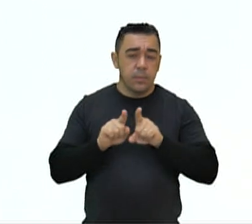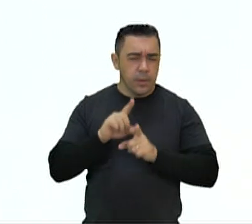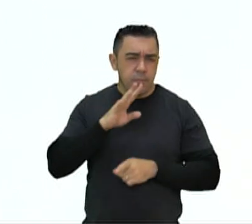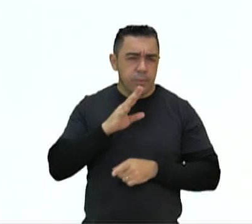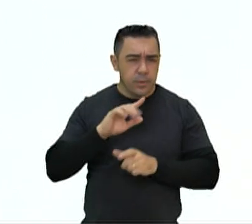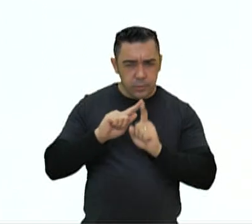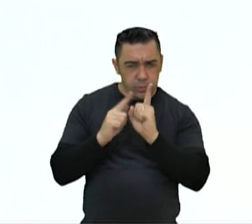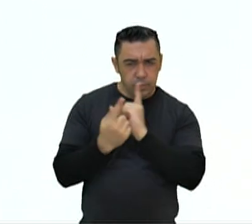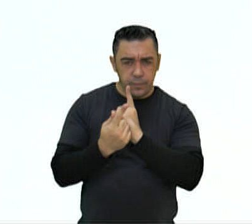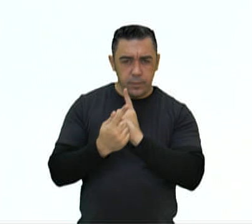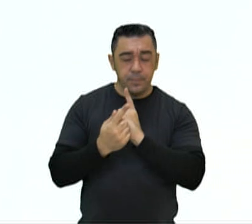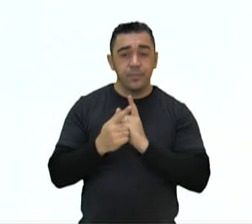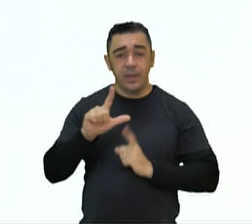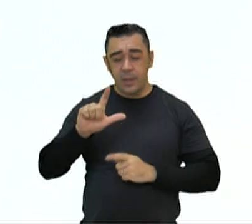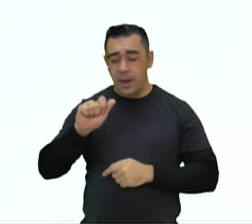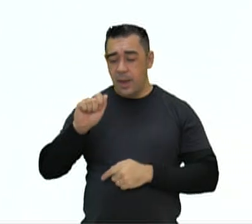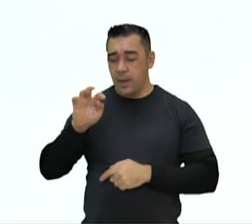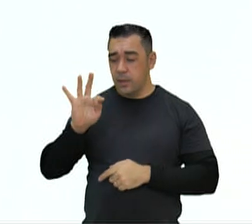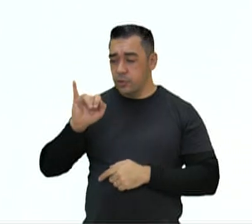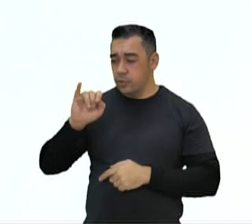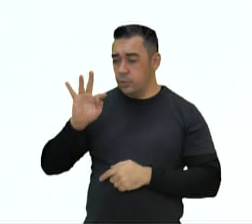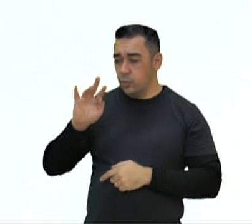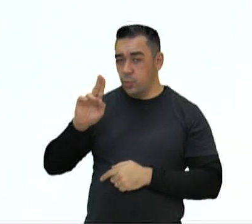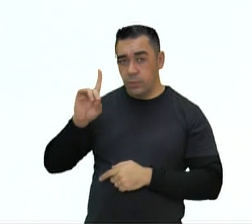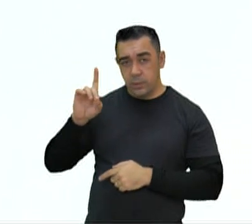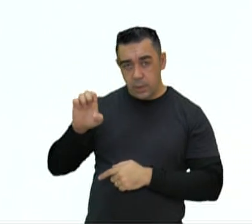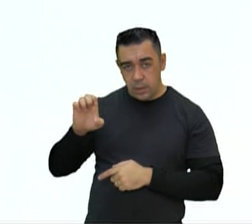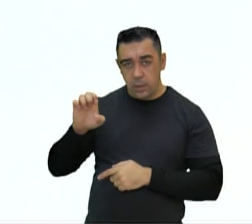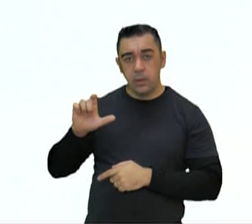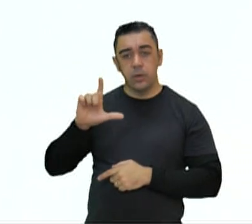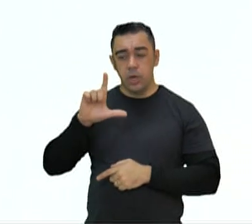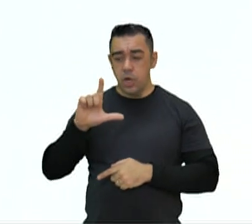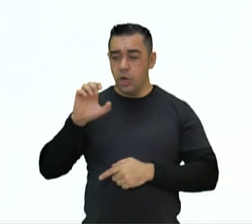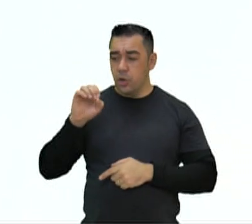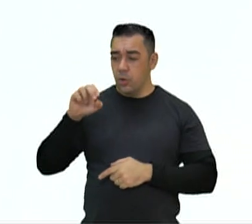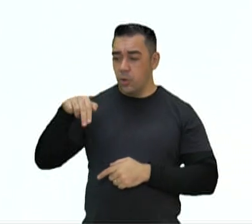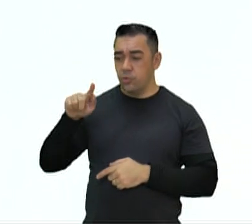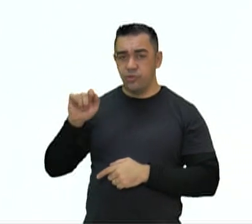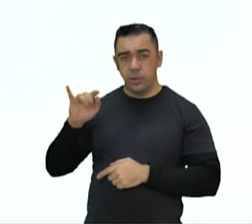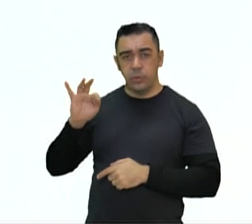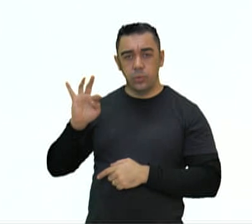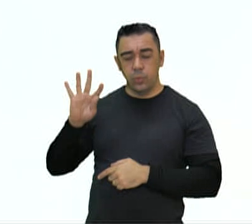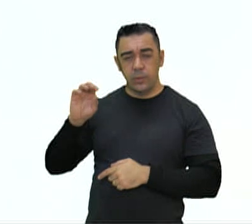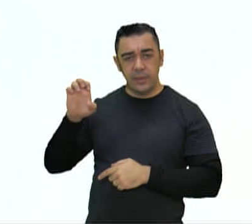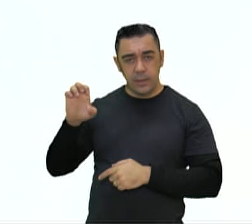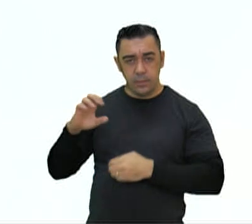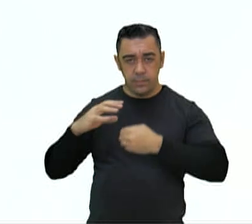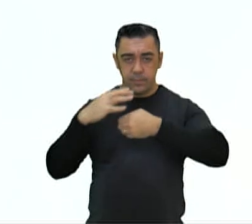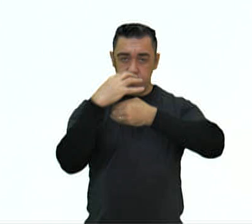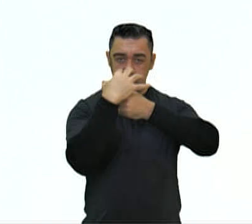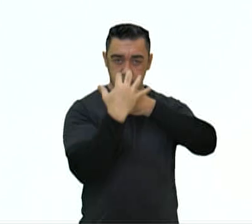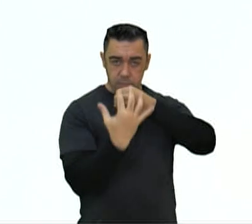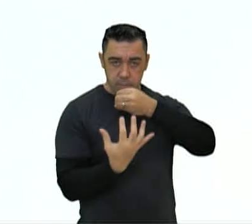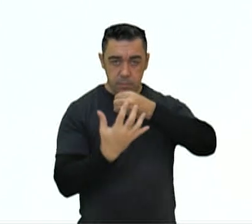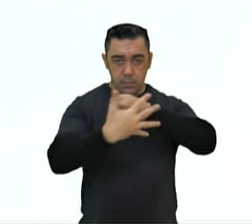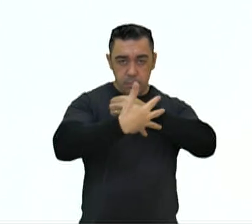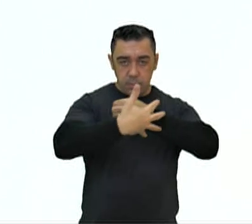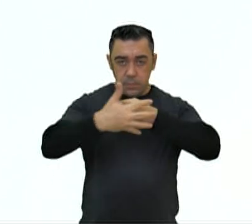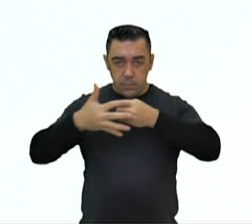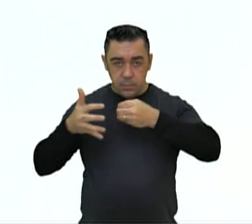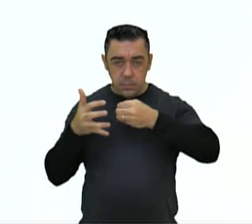ou longitude. Para localizar um local, seria ele geográfico. O